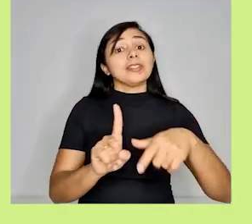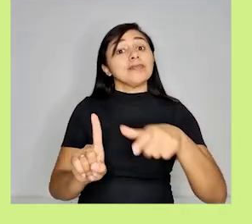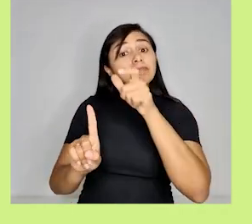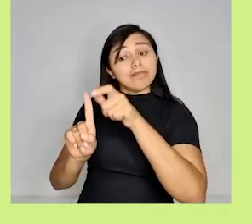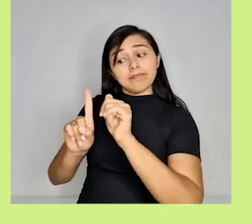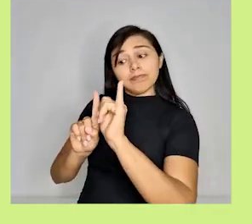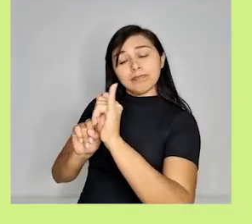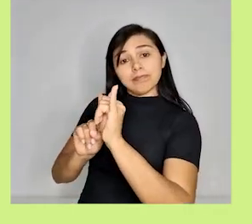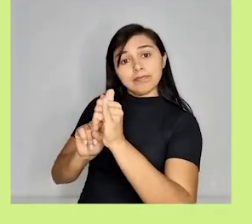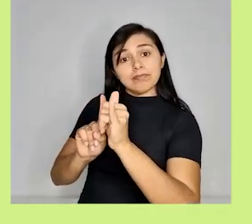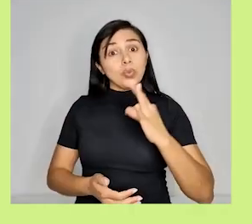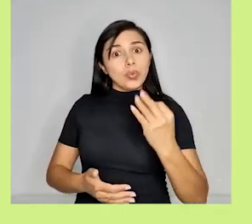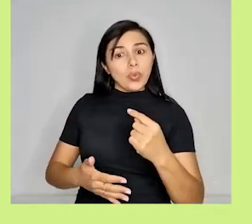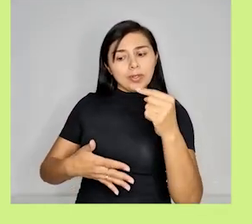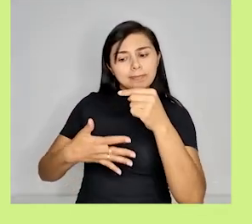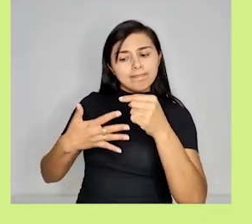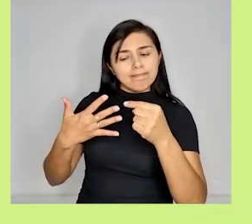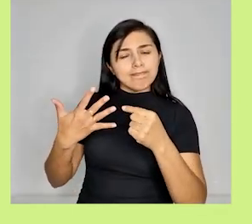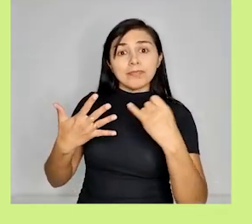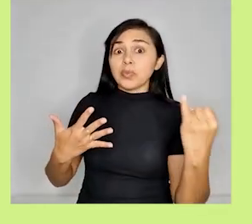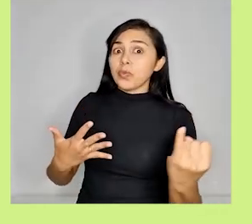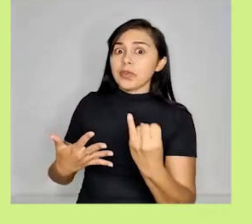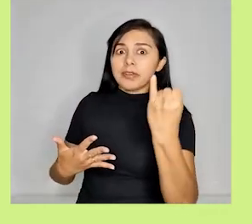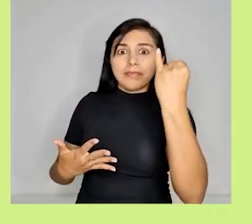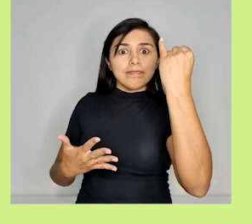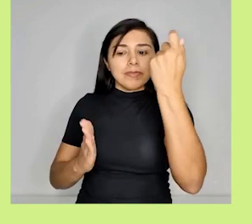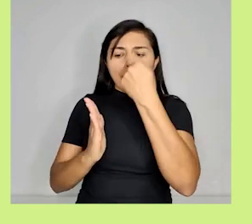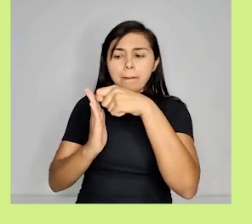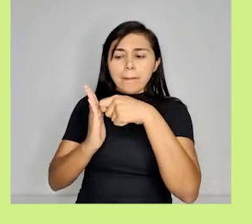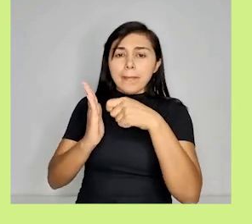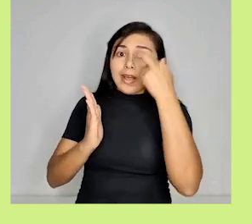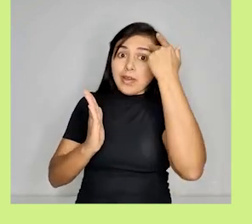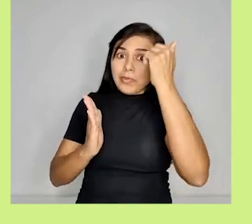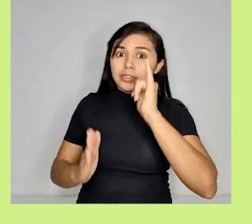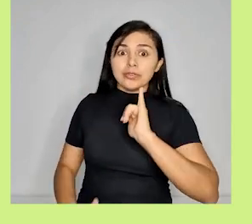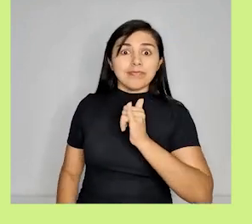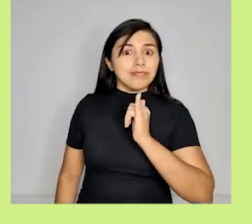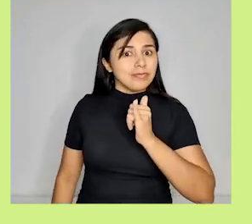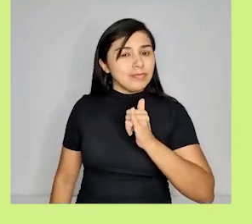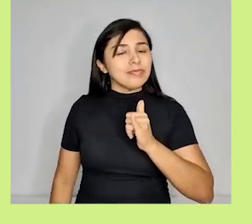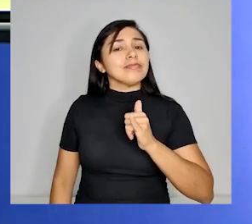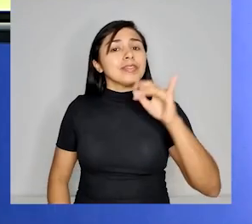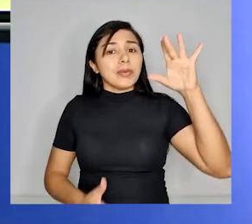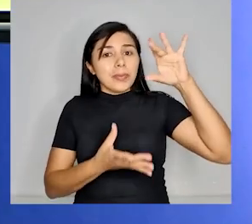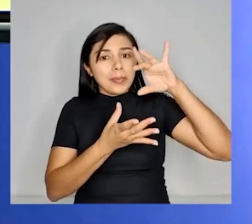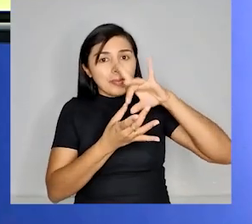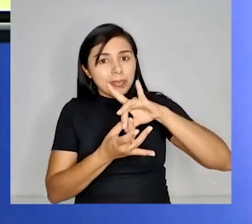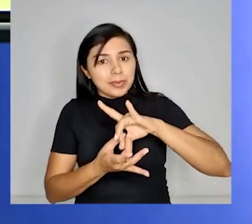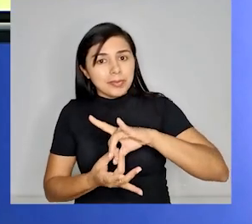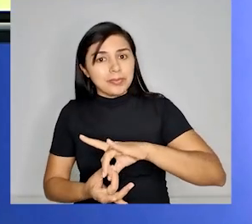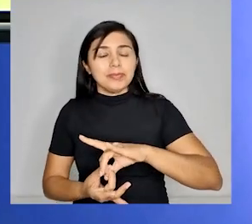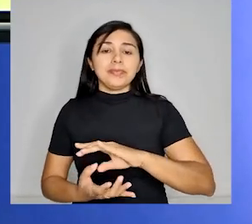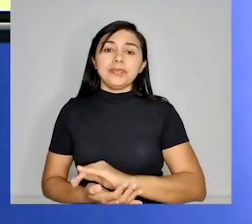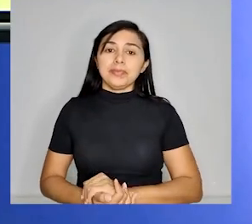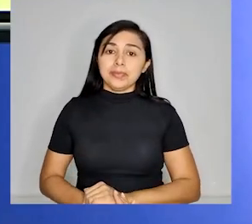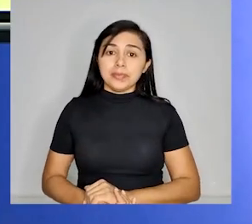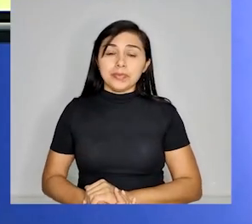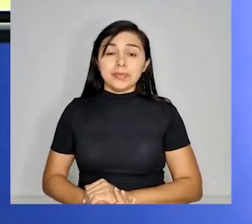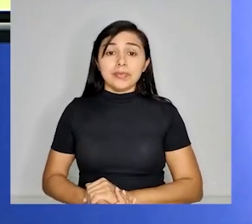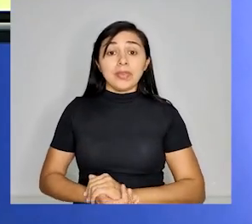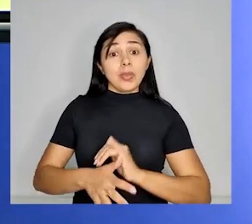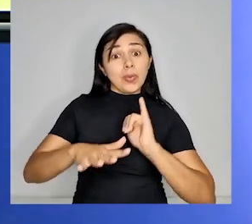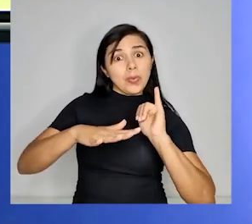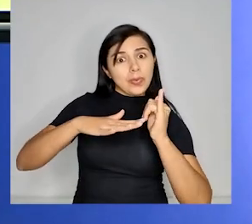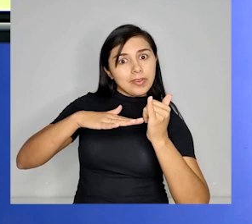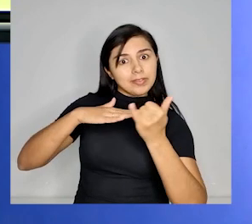narrador. Esses elementos são fundamentais para desenvolver uma narrativa interessante e coerente. O